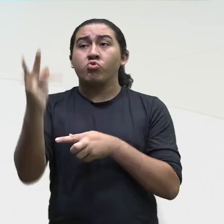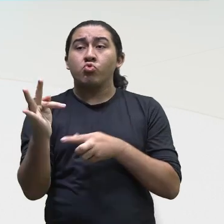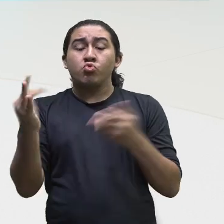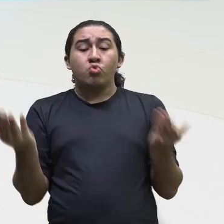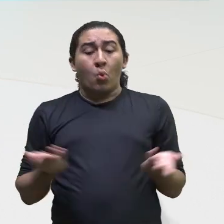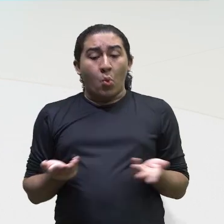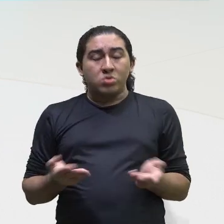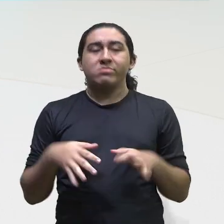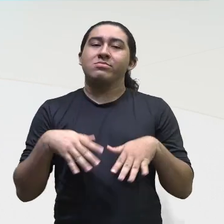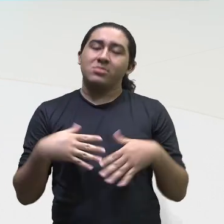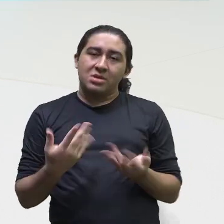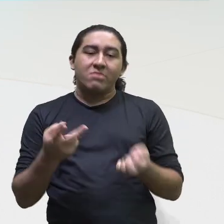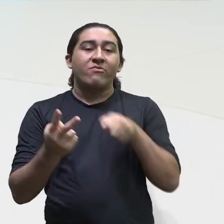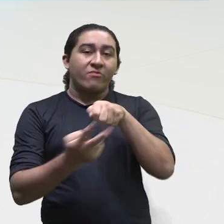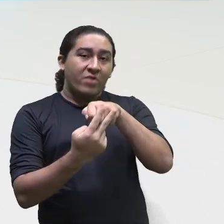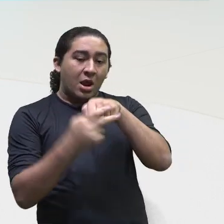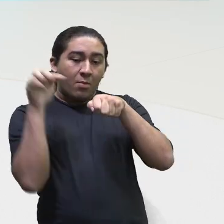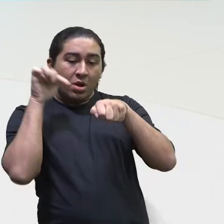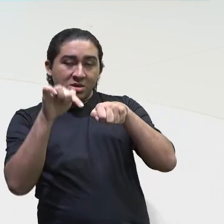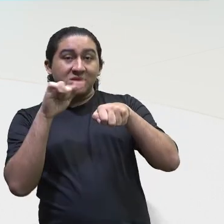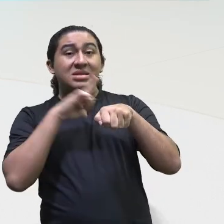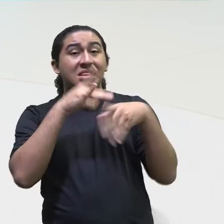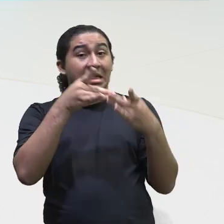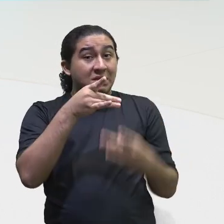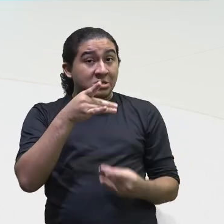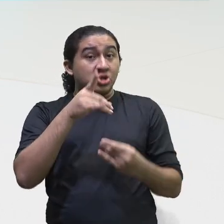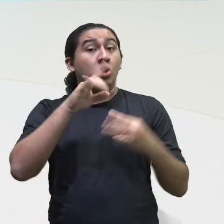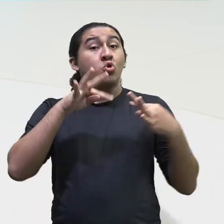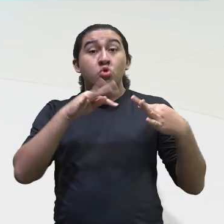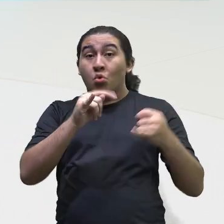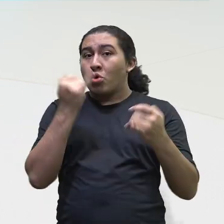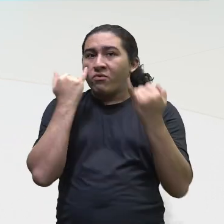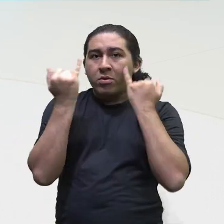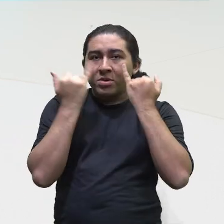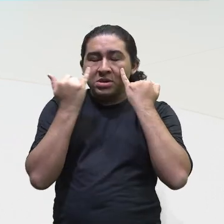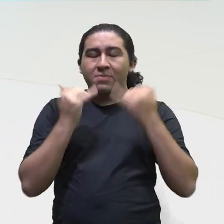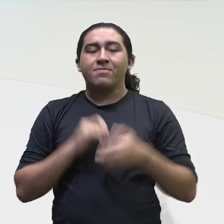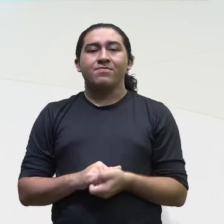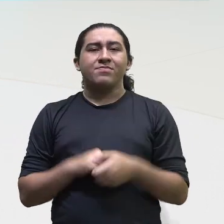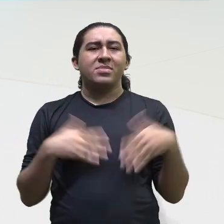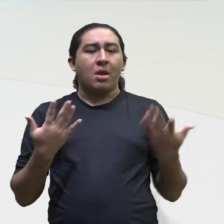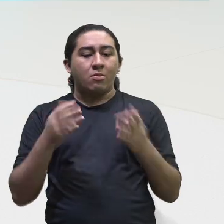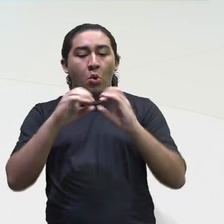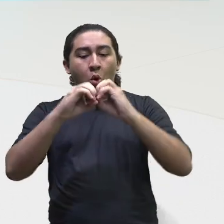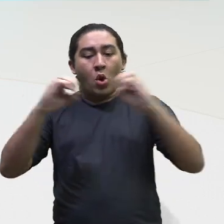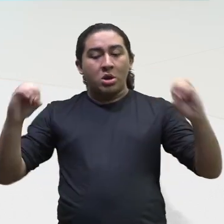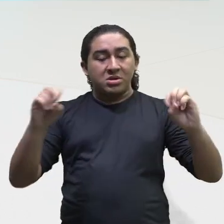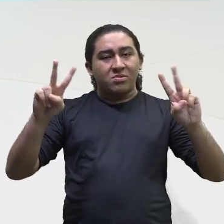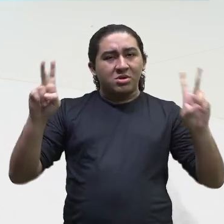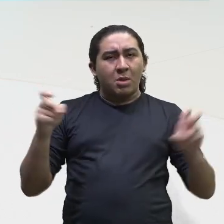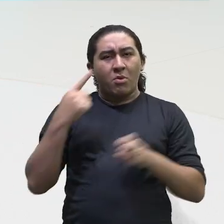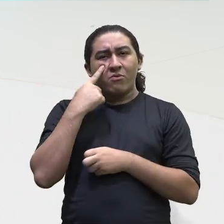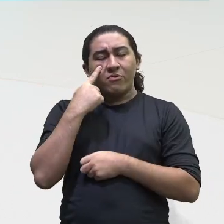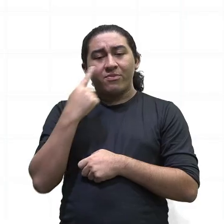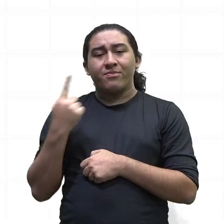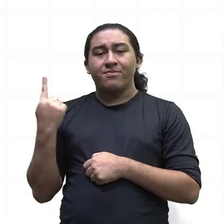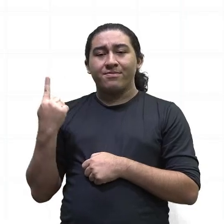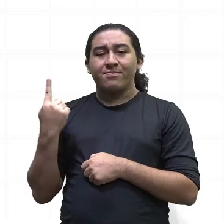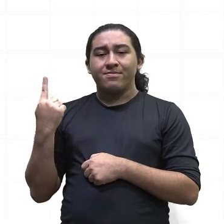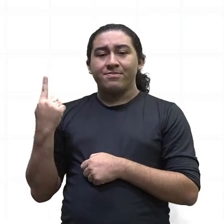ele sabe de tudo, né? Ele é bem esperto. E aí nós estamos falando de oração. Vamos verificar a oração? Olha